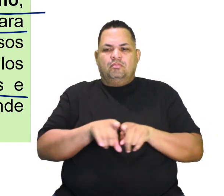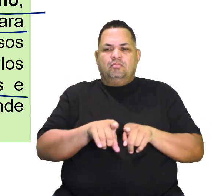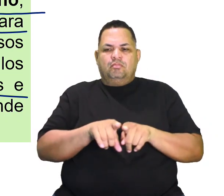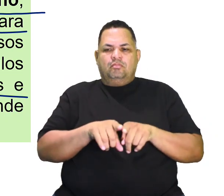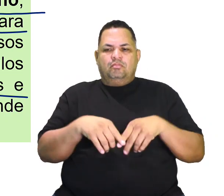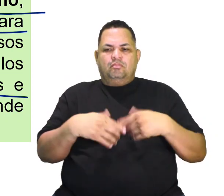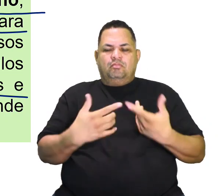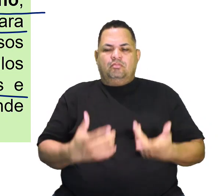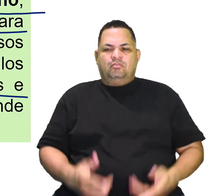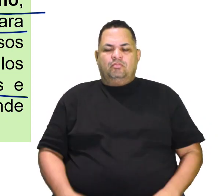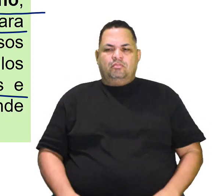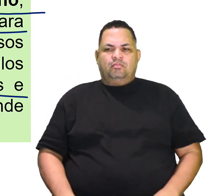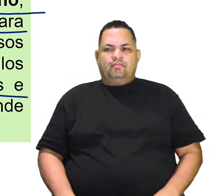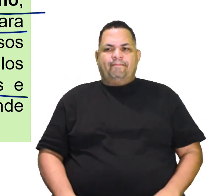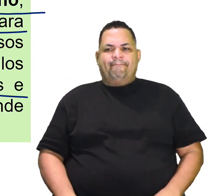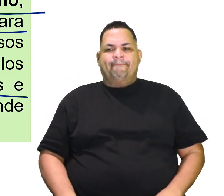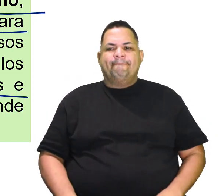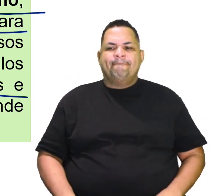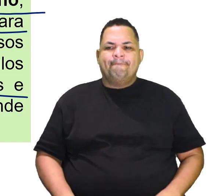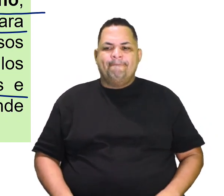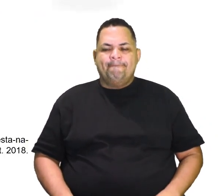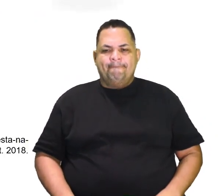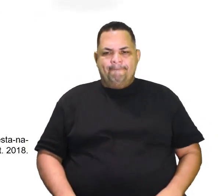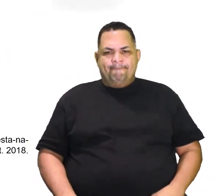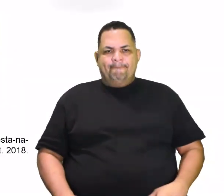do nosso teatro aqui na capital.